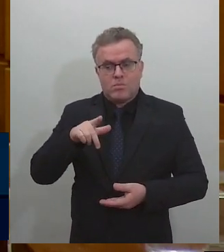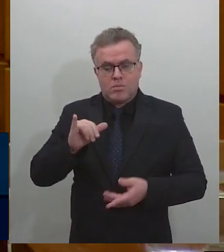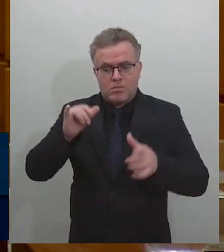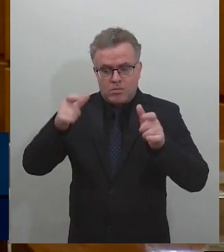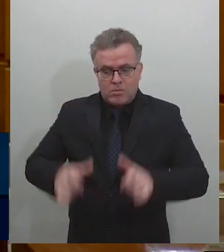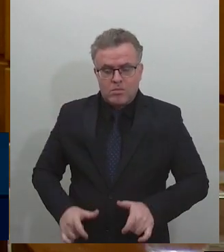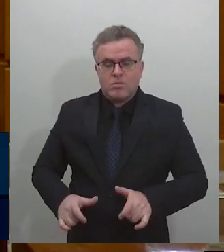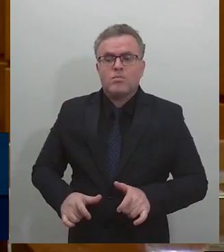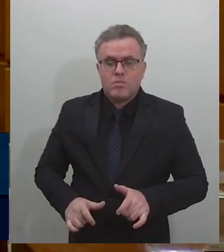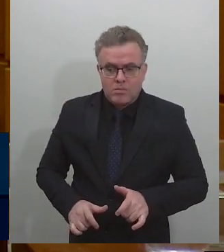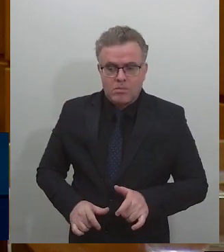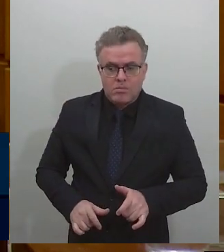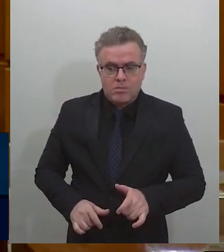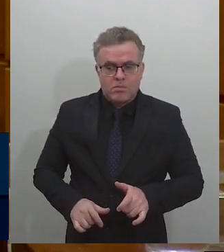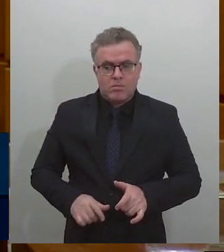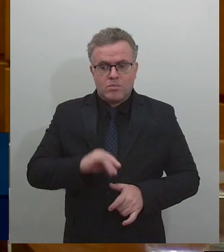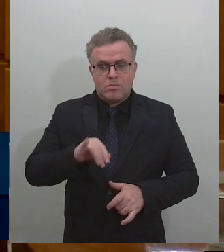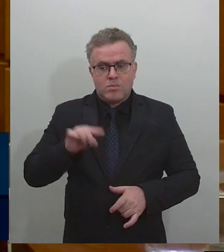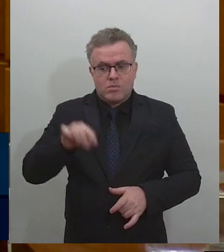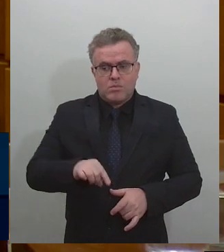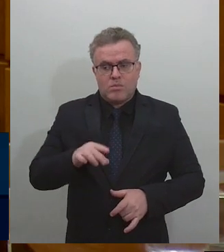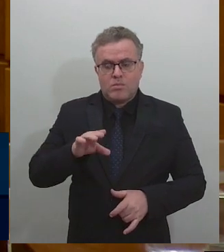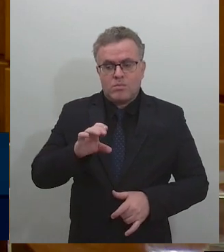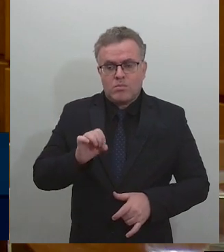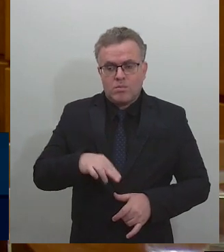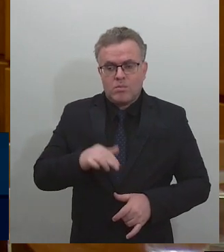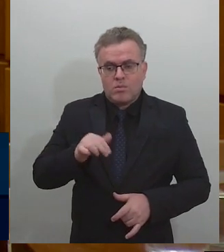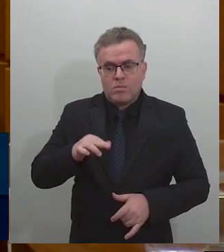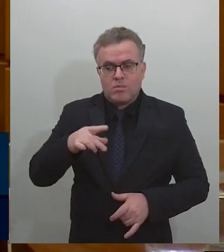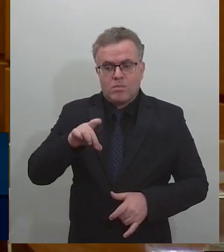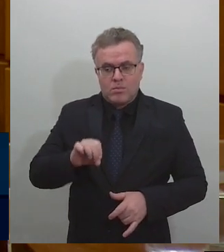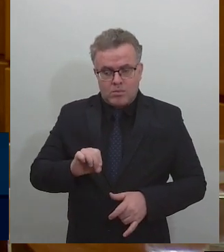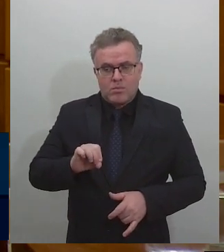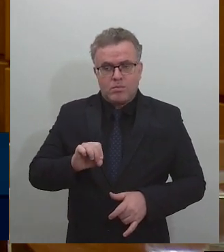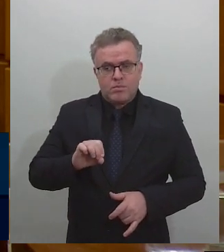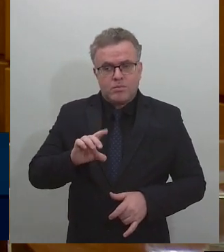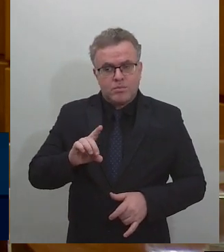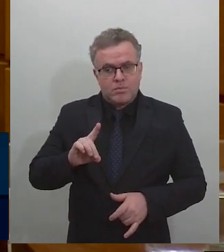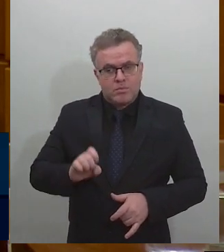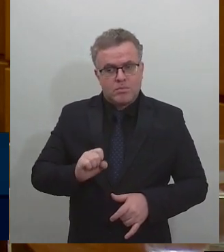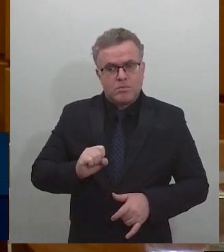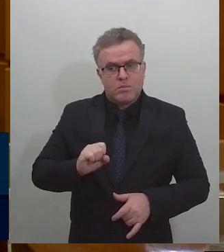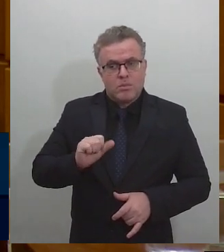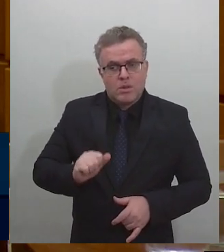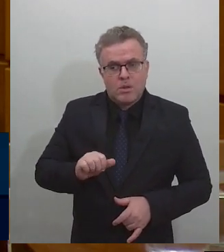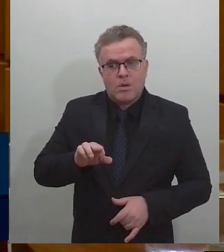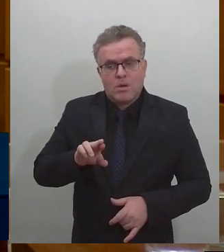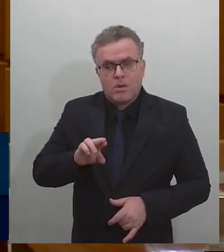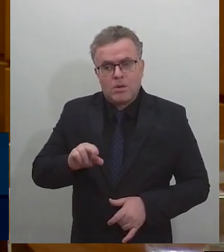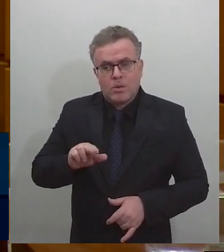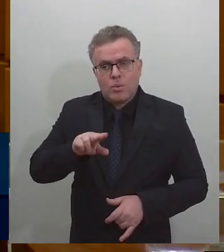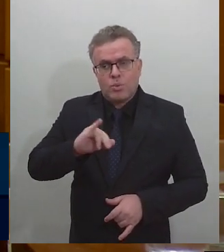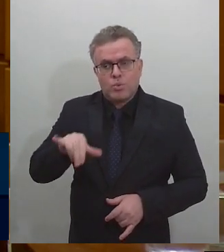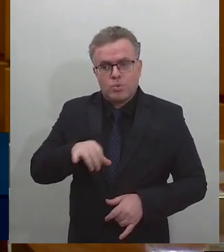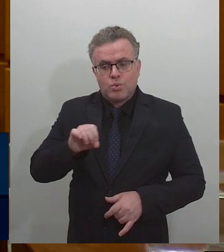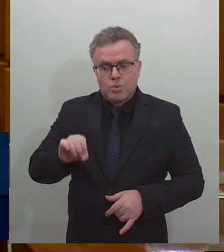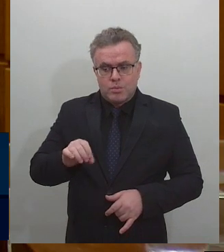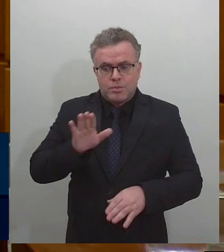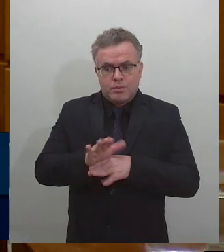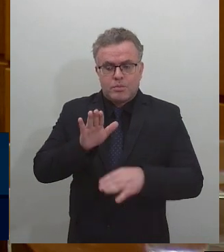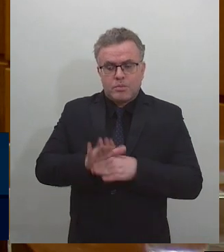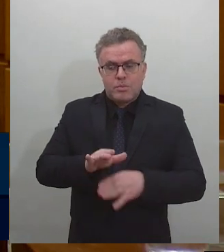Araújo, em Aracaju, que oferta gratuitamente suporte e orientação para as mães que estão enfrentando as dificuldades da